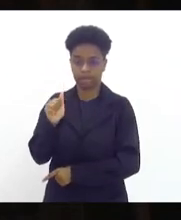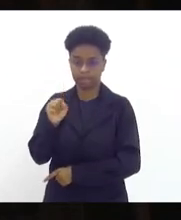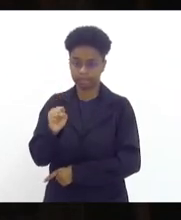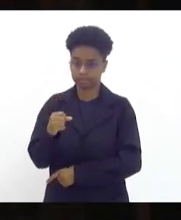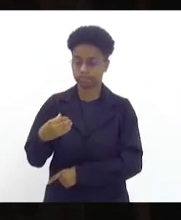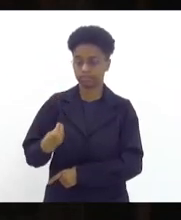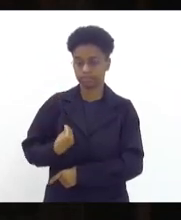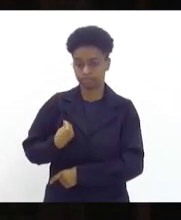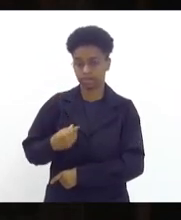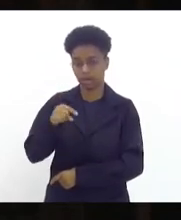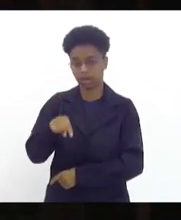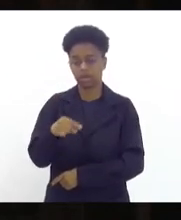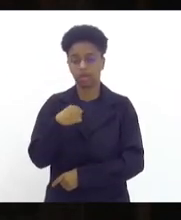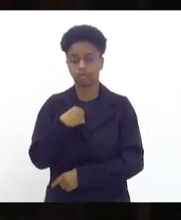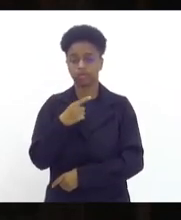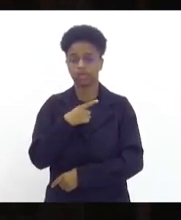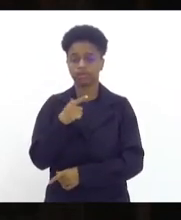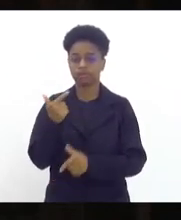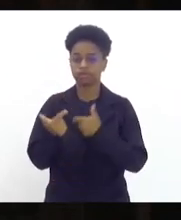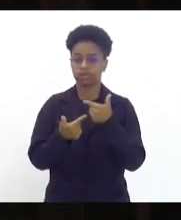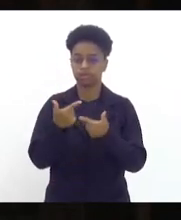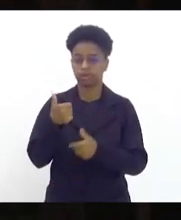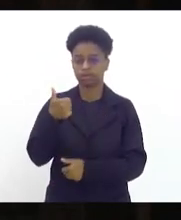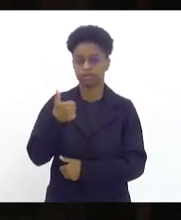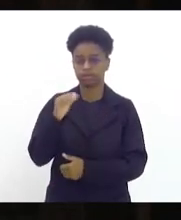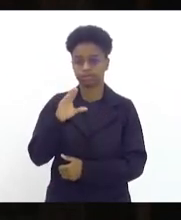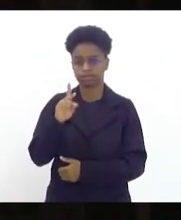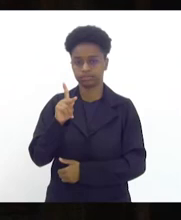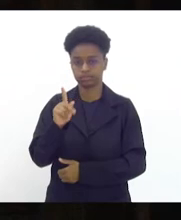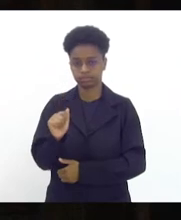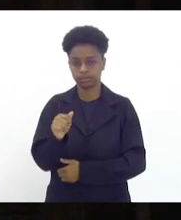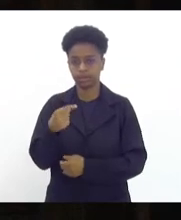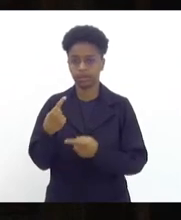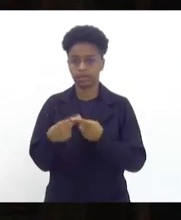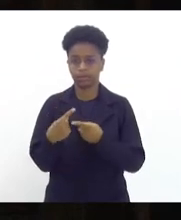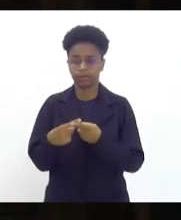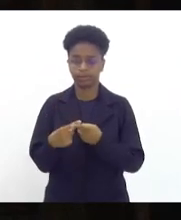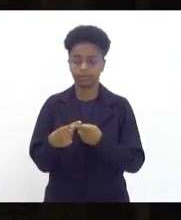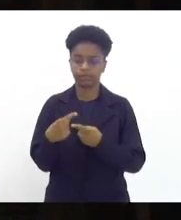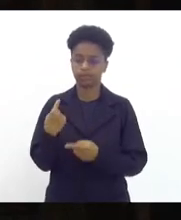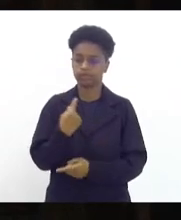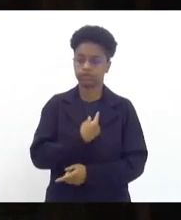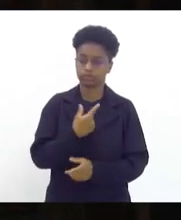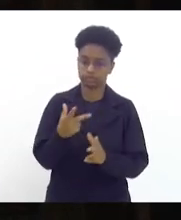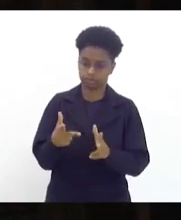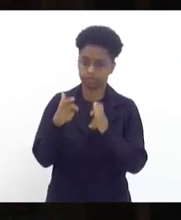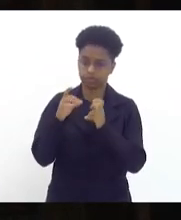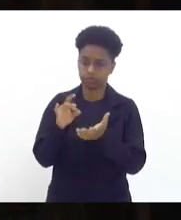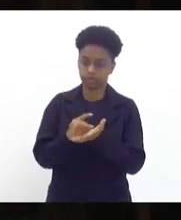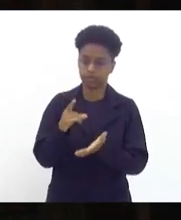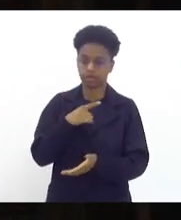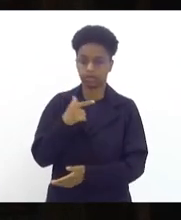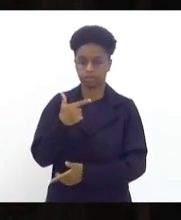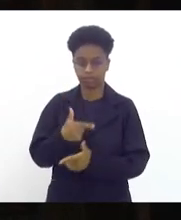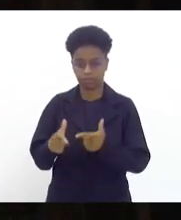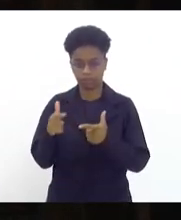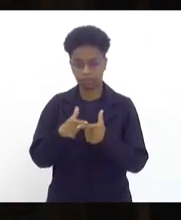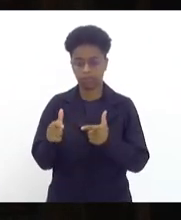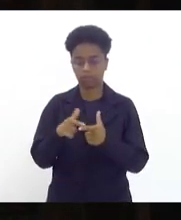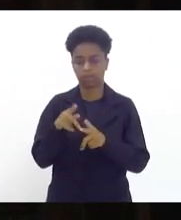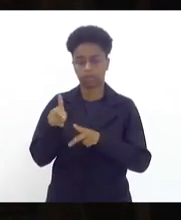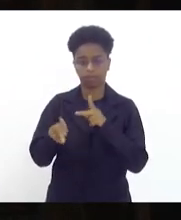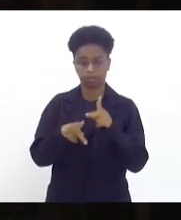do primeiro CPA até porque a gente viu realmente um problema da população